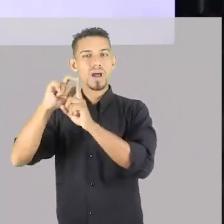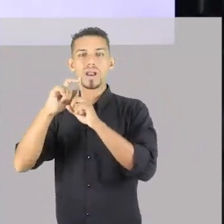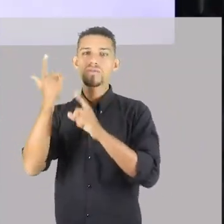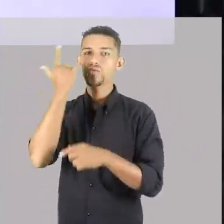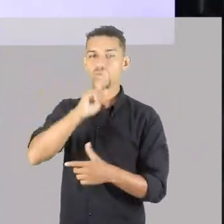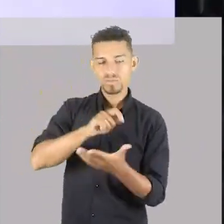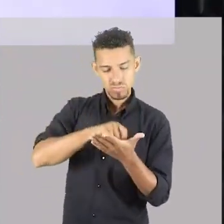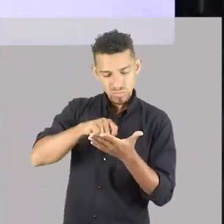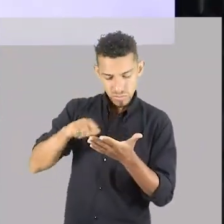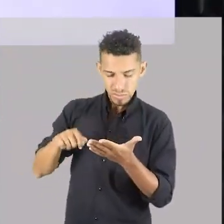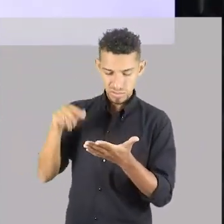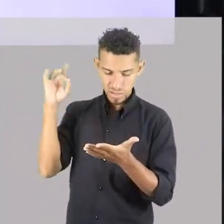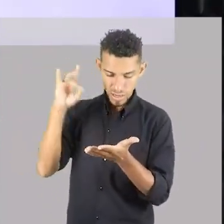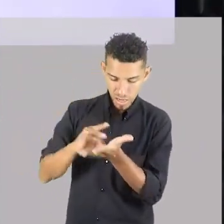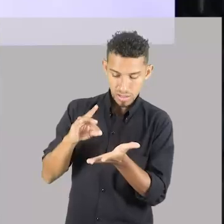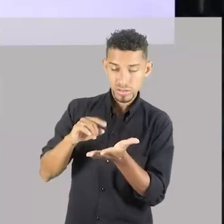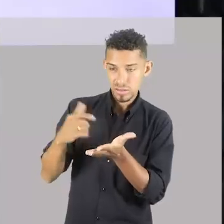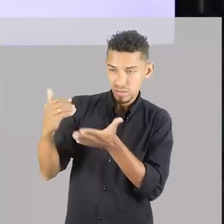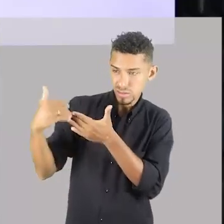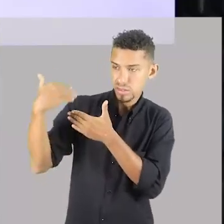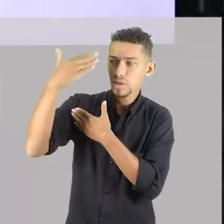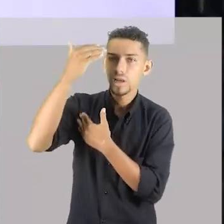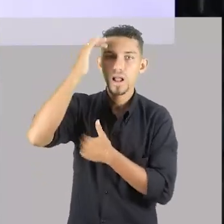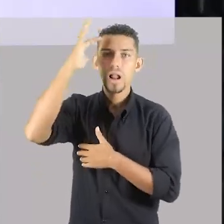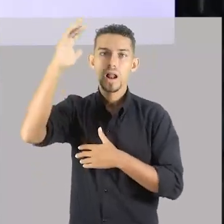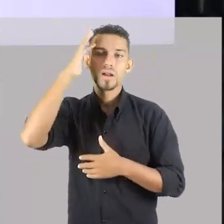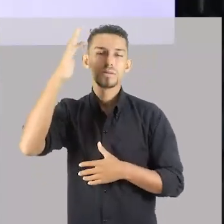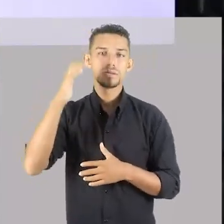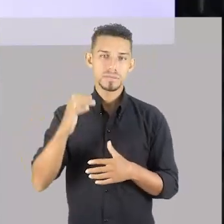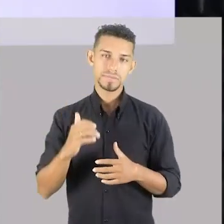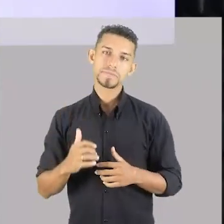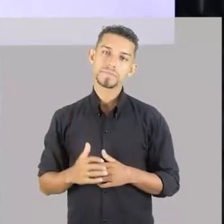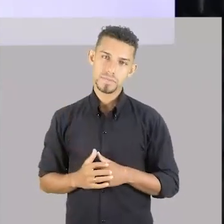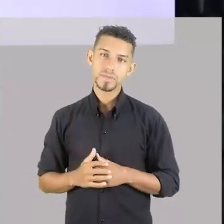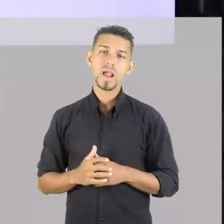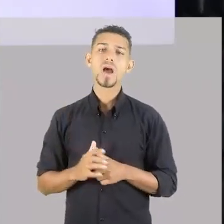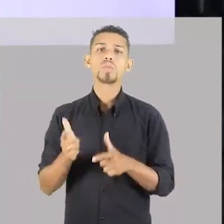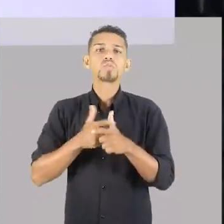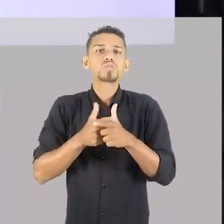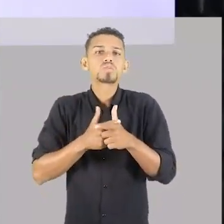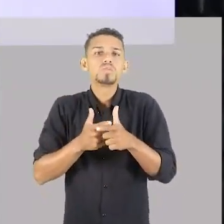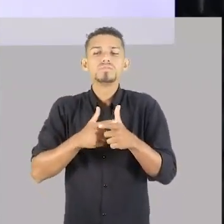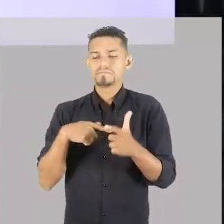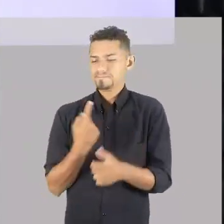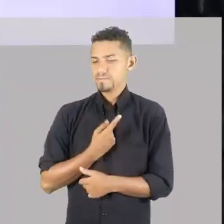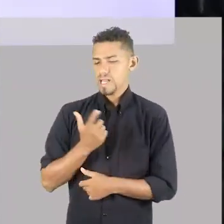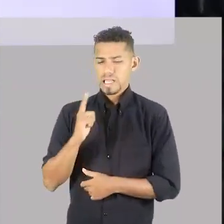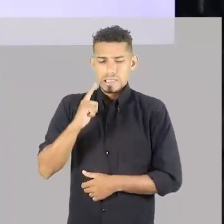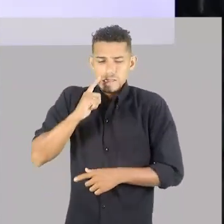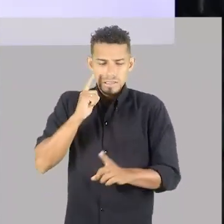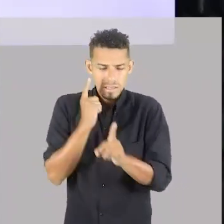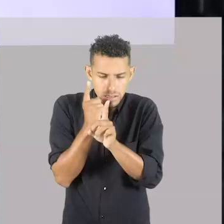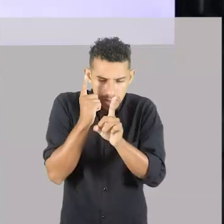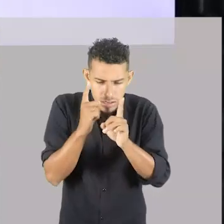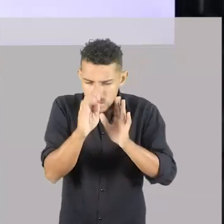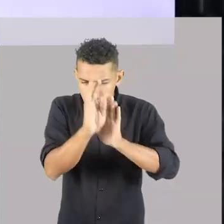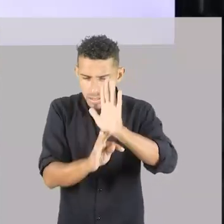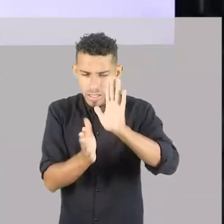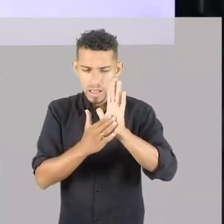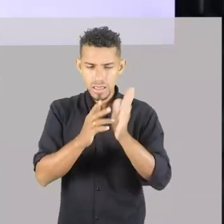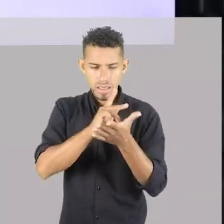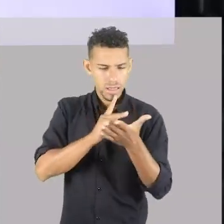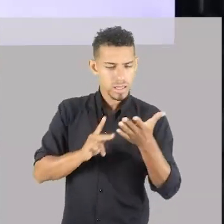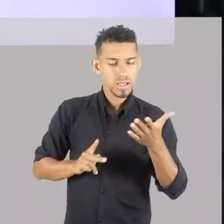da escrita ultrapassa para além do real. Sabe qual é um dos grandes problemas que nós temos de identificação, principalmente do texto